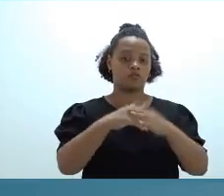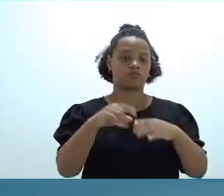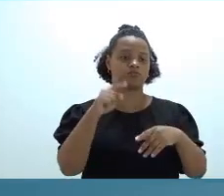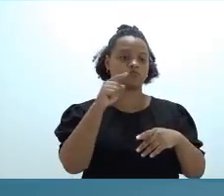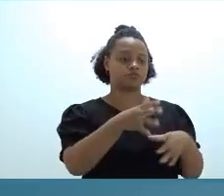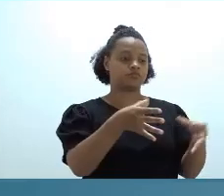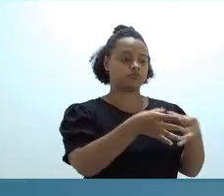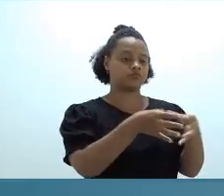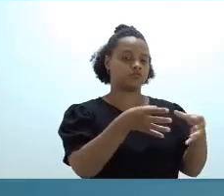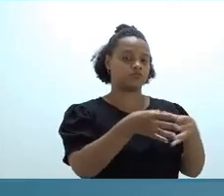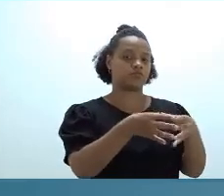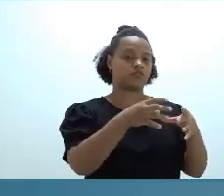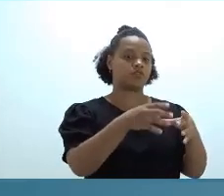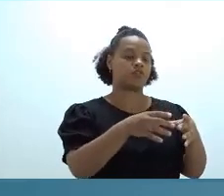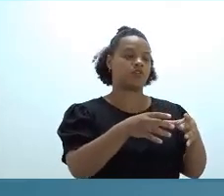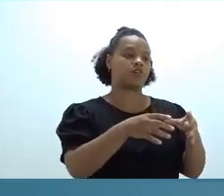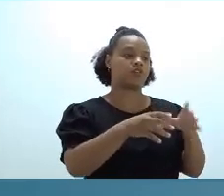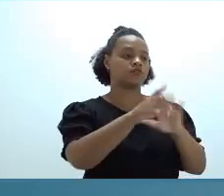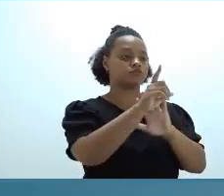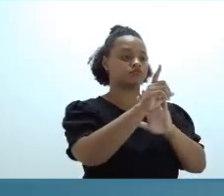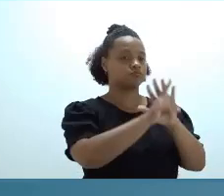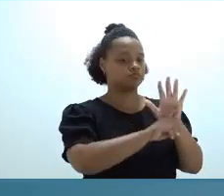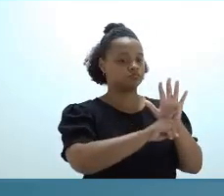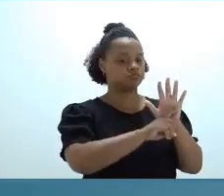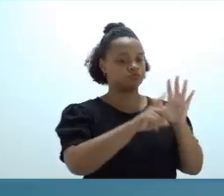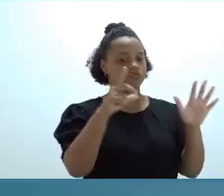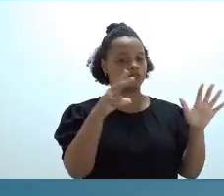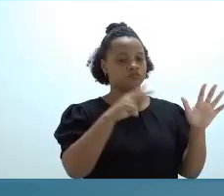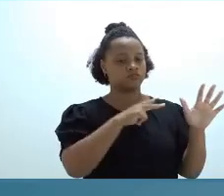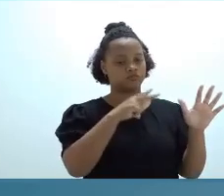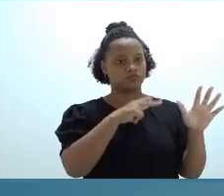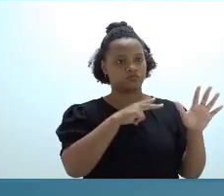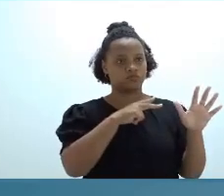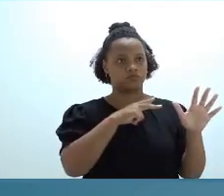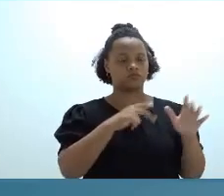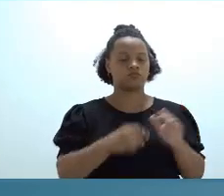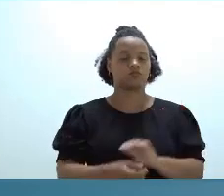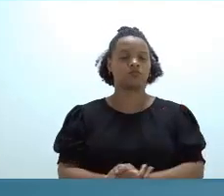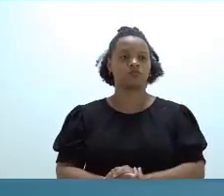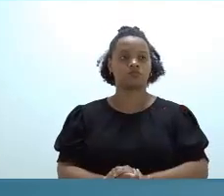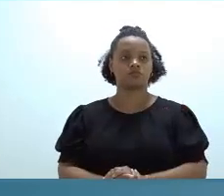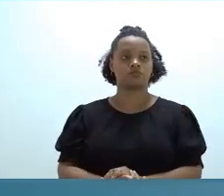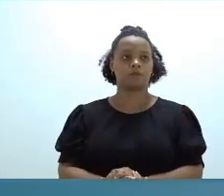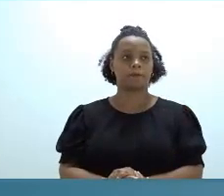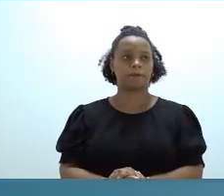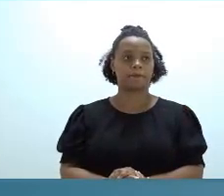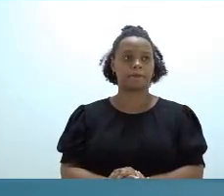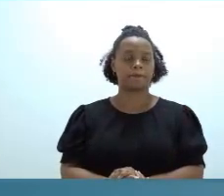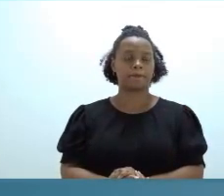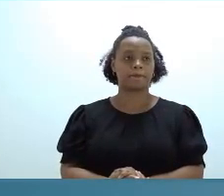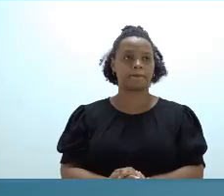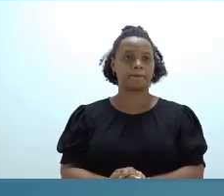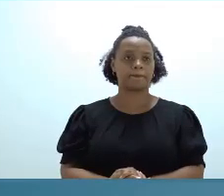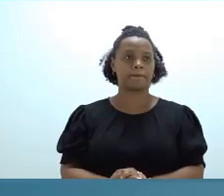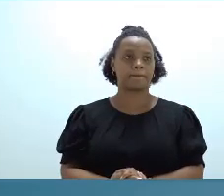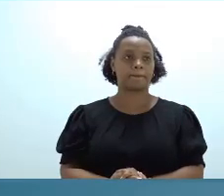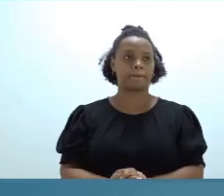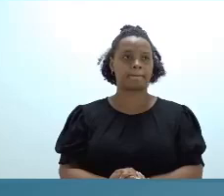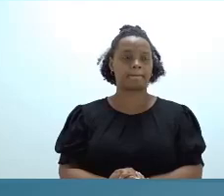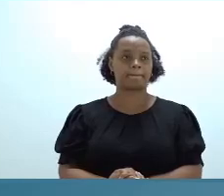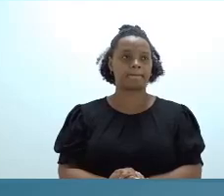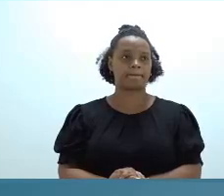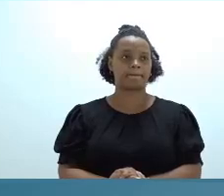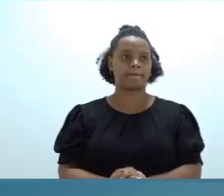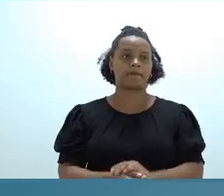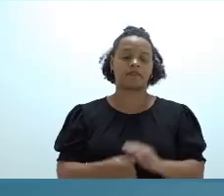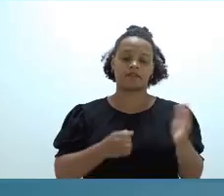julgamento do agravo de instrumento pertenceria ao desembargador suscitado. Muito embora os valiosos fundamentos do